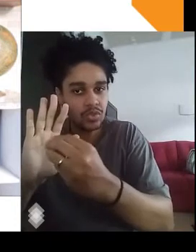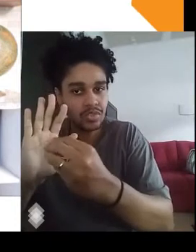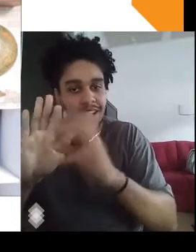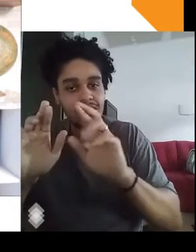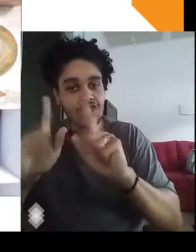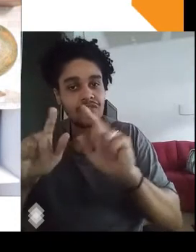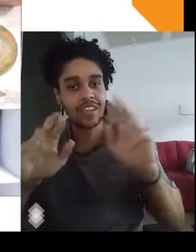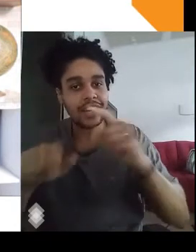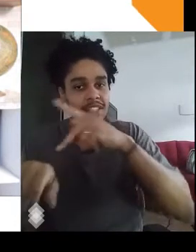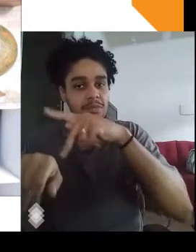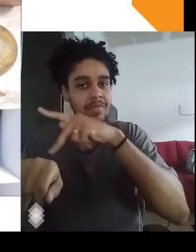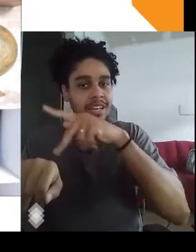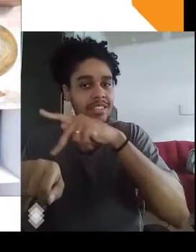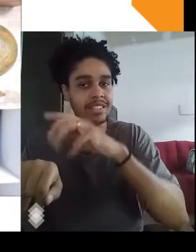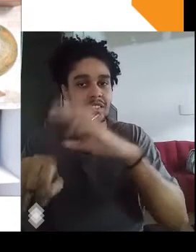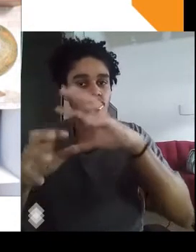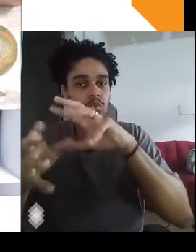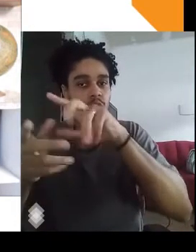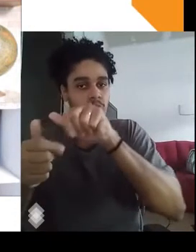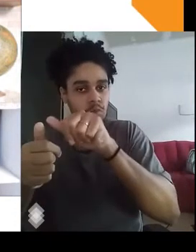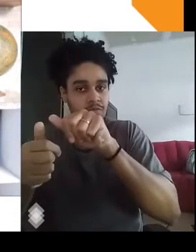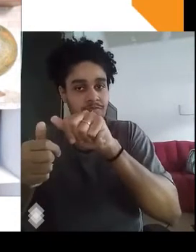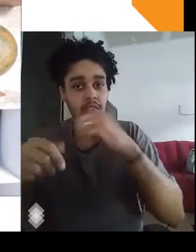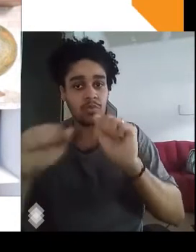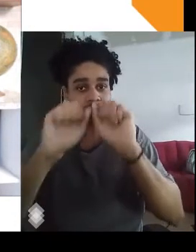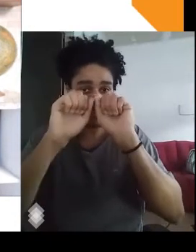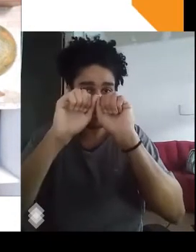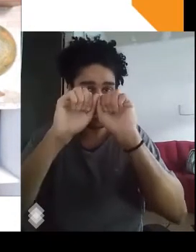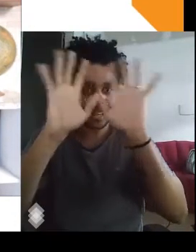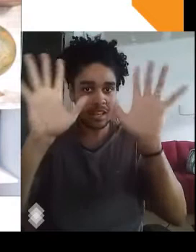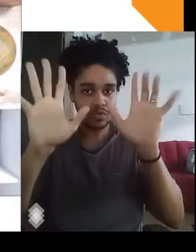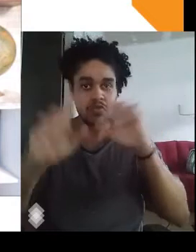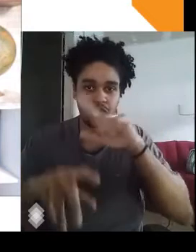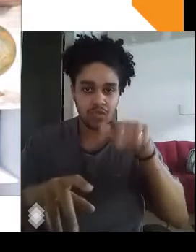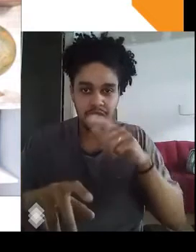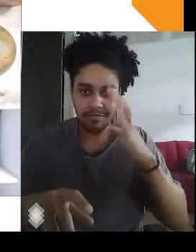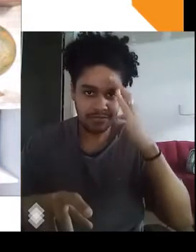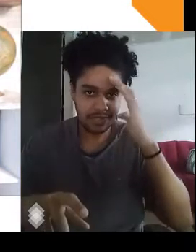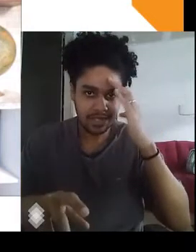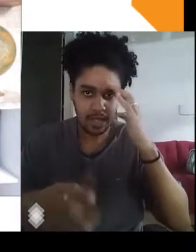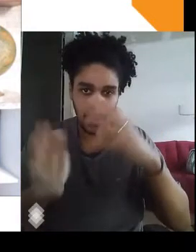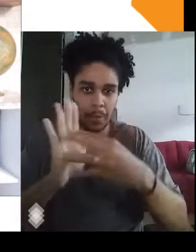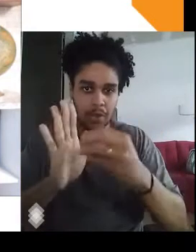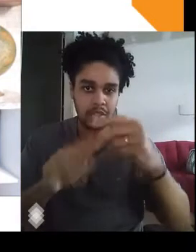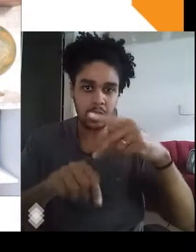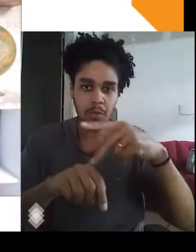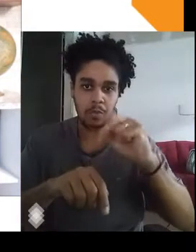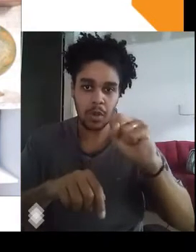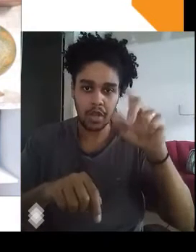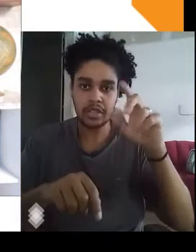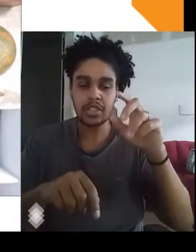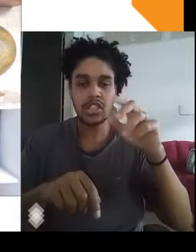parte desses modelos, né, vem de diferentes países do globo. Mais esclarecedor para o entendimento desse